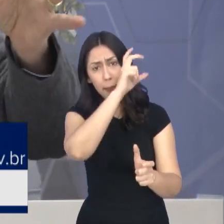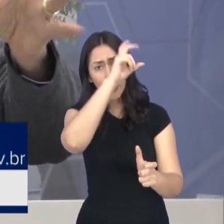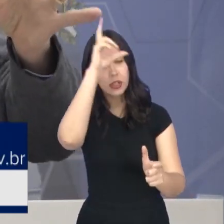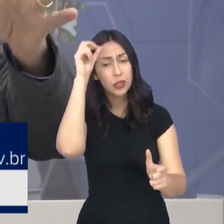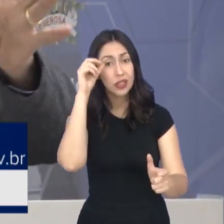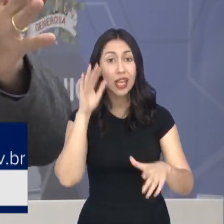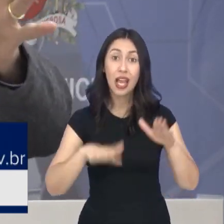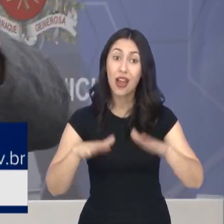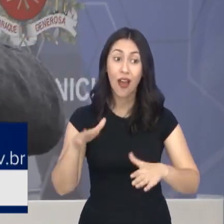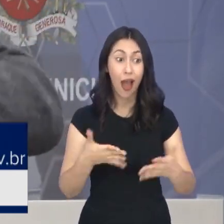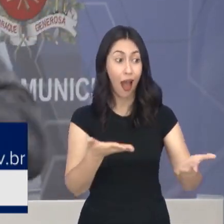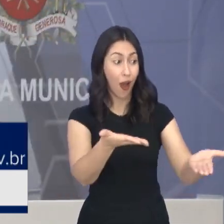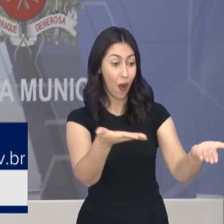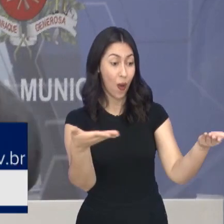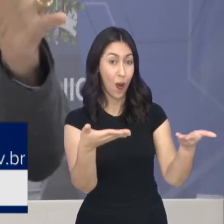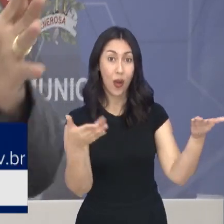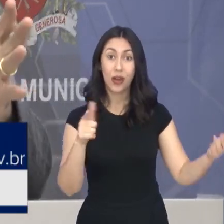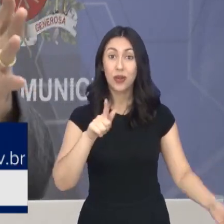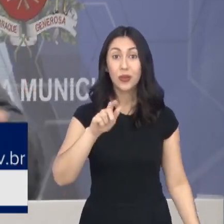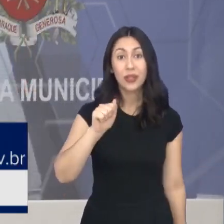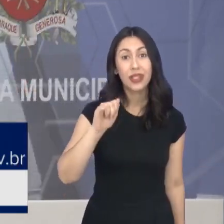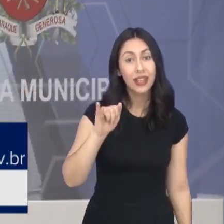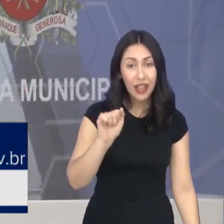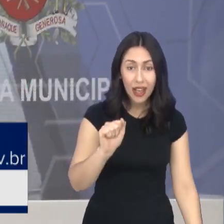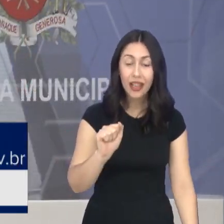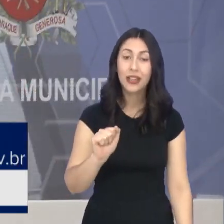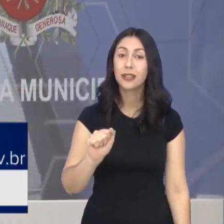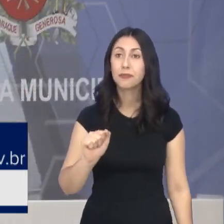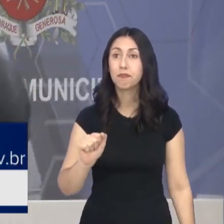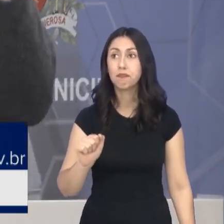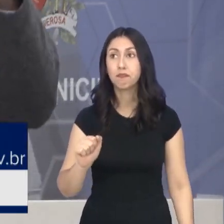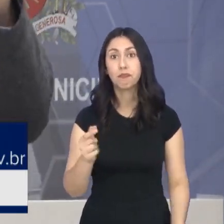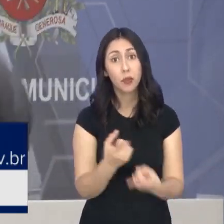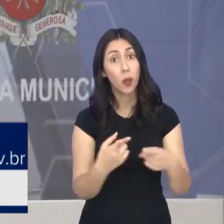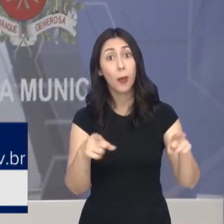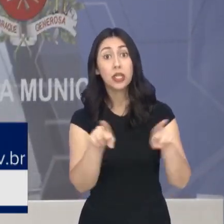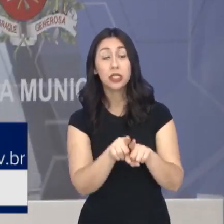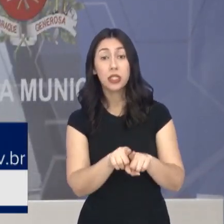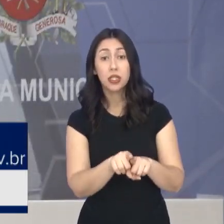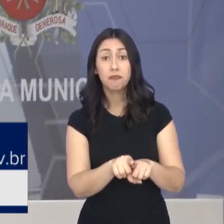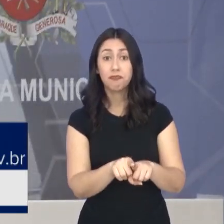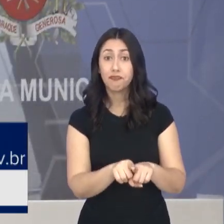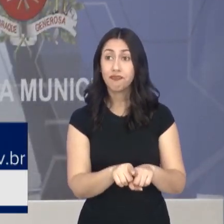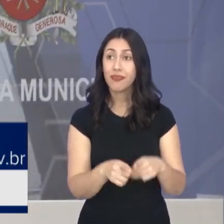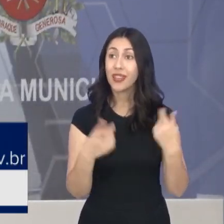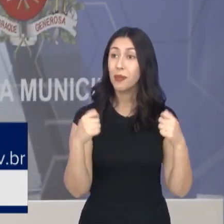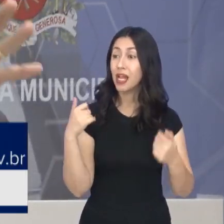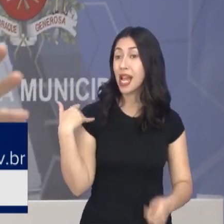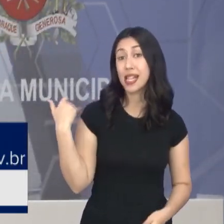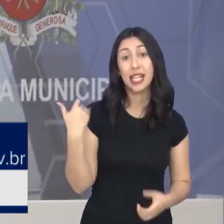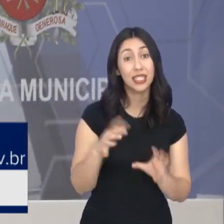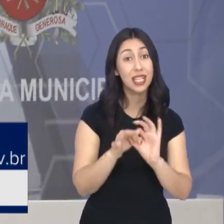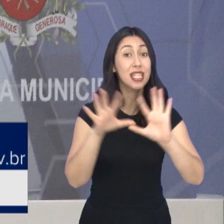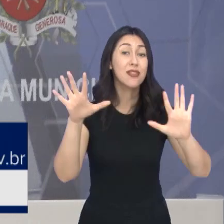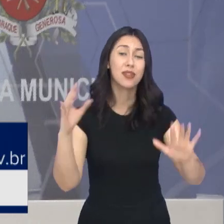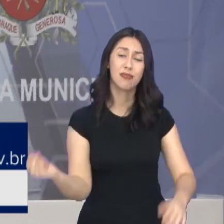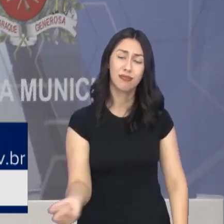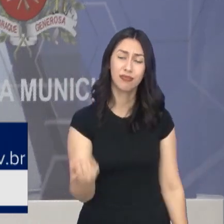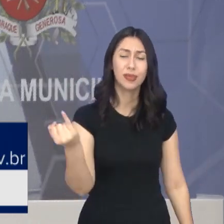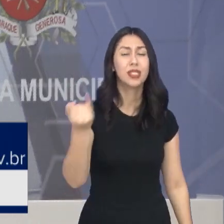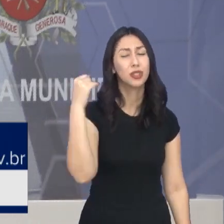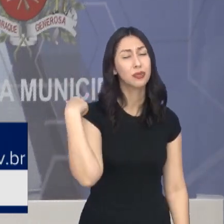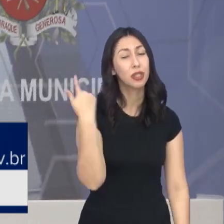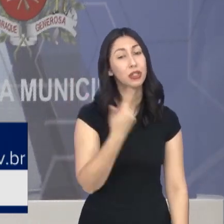repente aparece o Gaia, né, uma parceria do Gaia, não limitando a idade, seria fundamental para que a